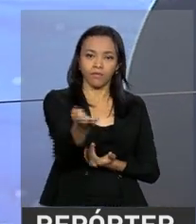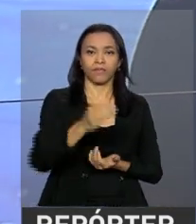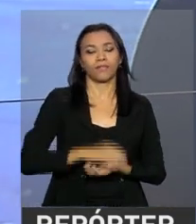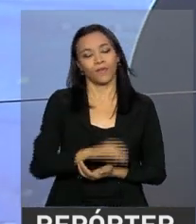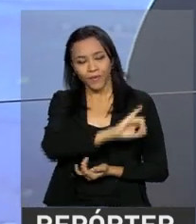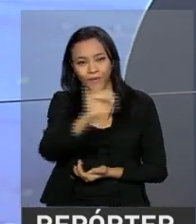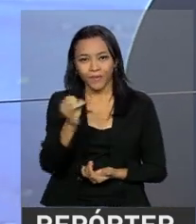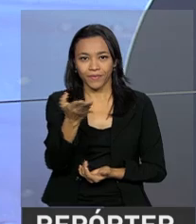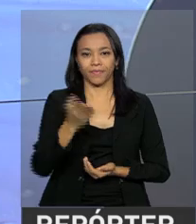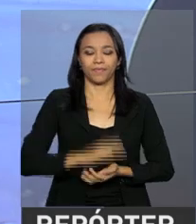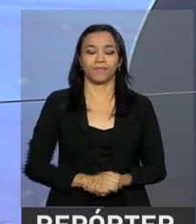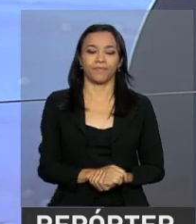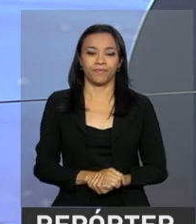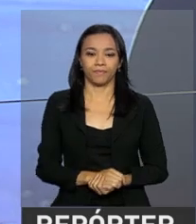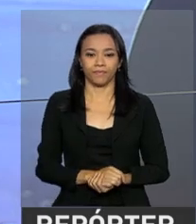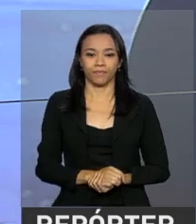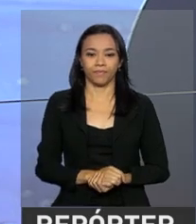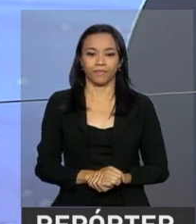Oi, Natália.